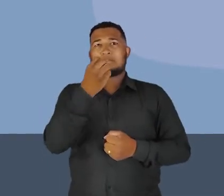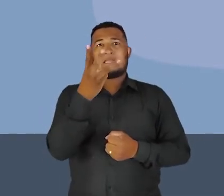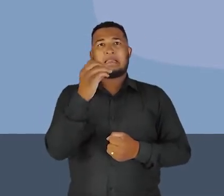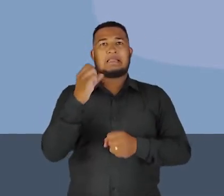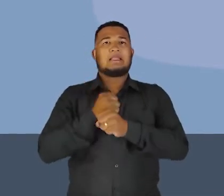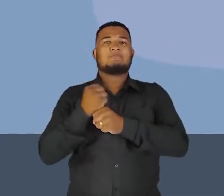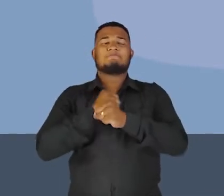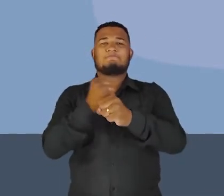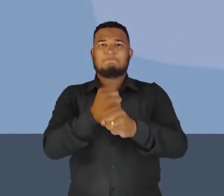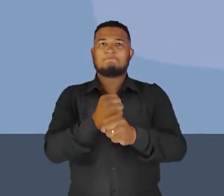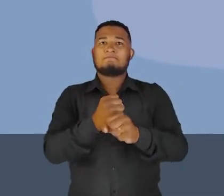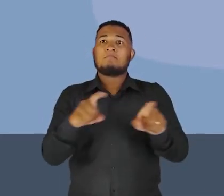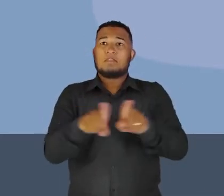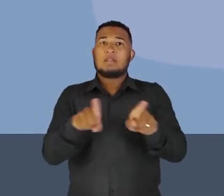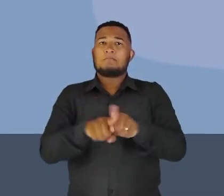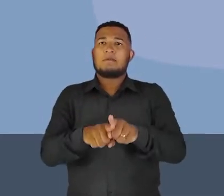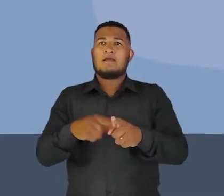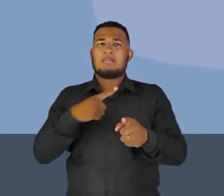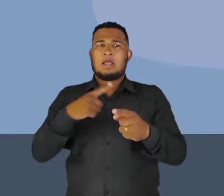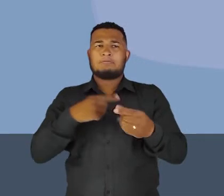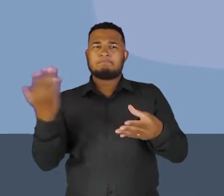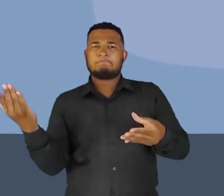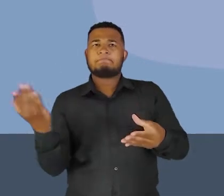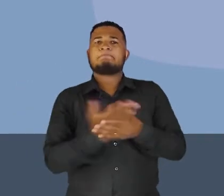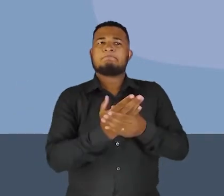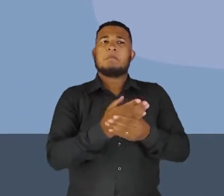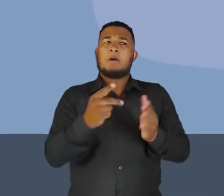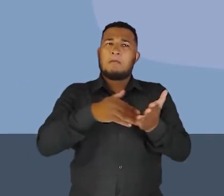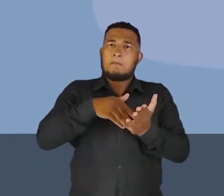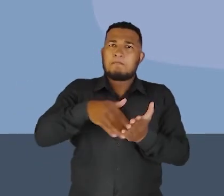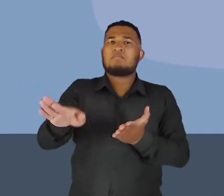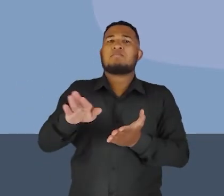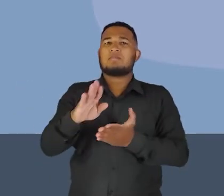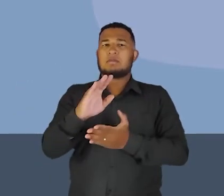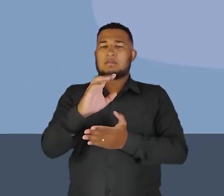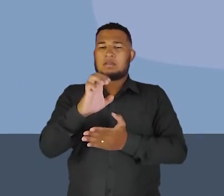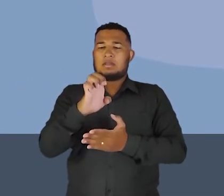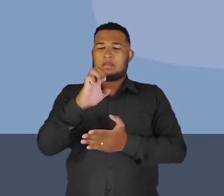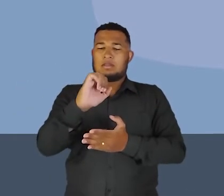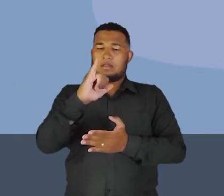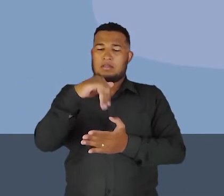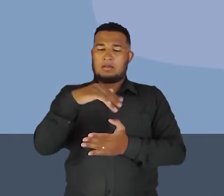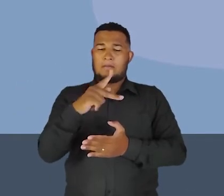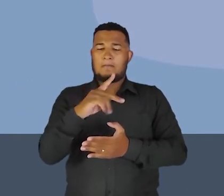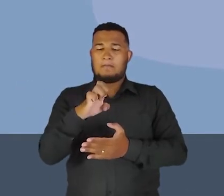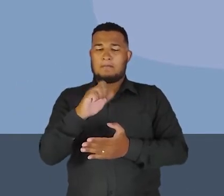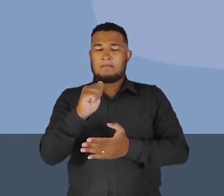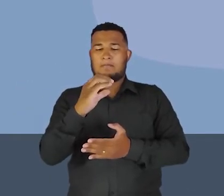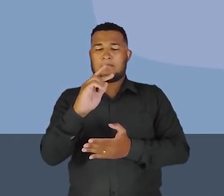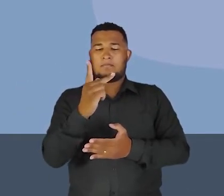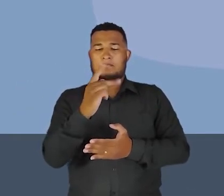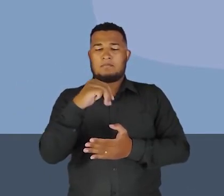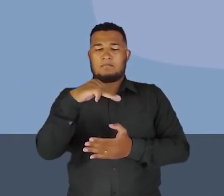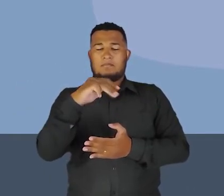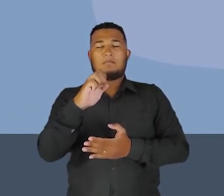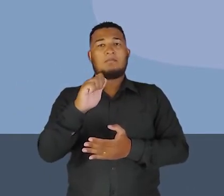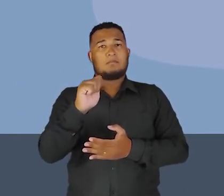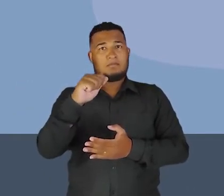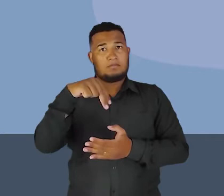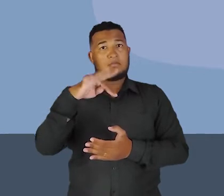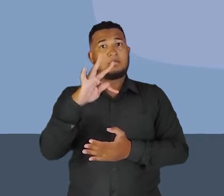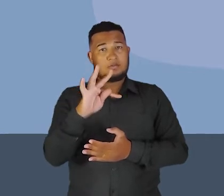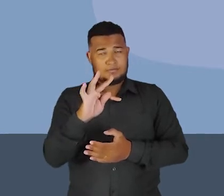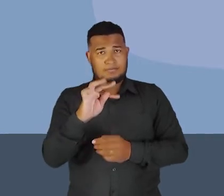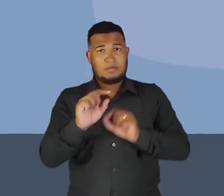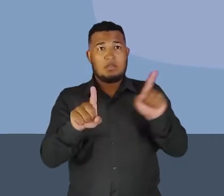foi o primeiro presidente a sofrer um processo de impeachment e ser afastado pela presidência. Ainda, falando de movimentos sociais, em 2013 a